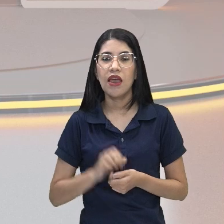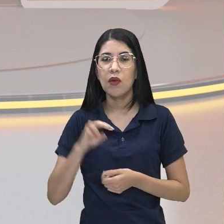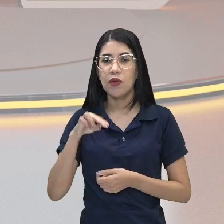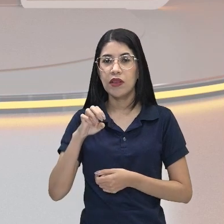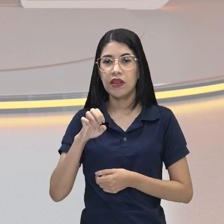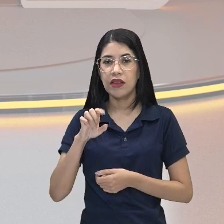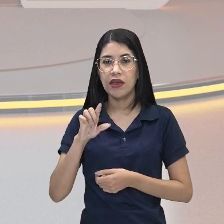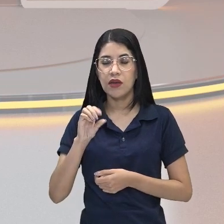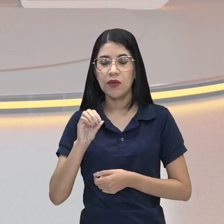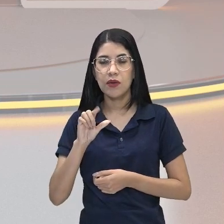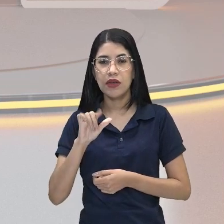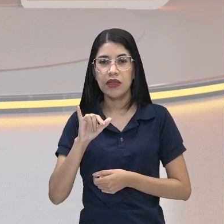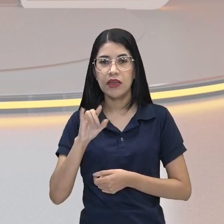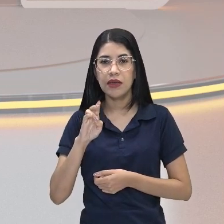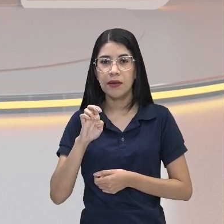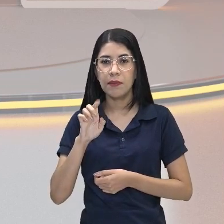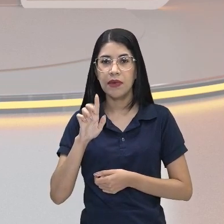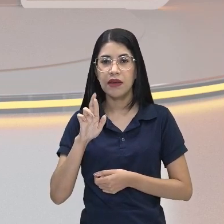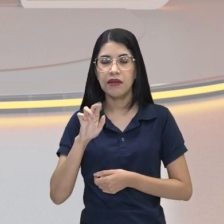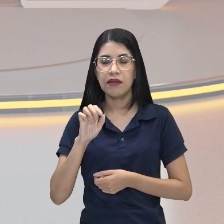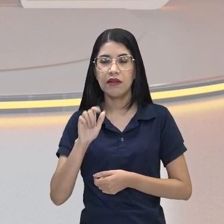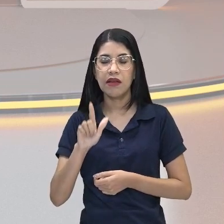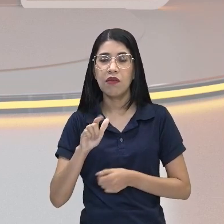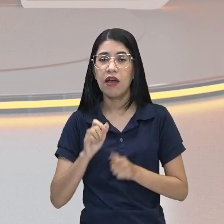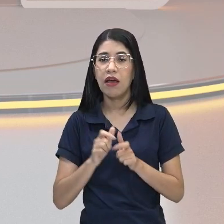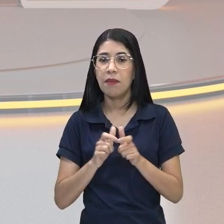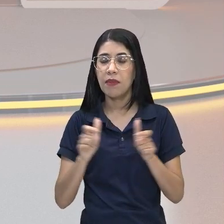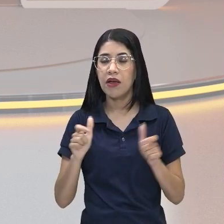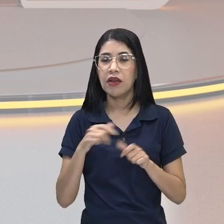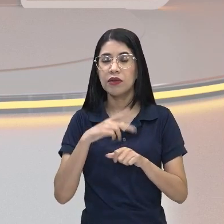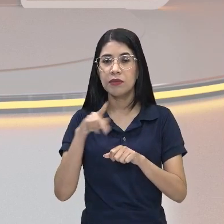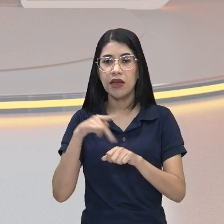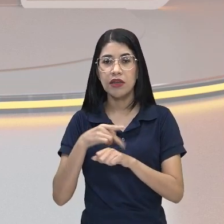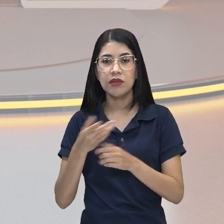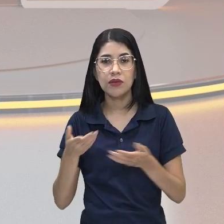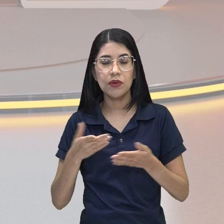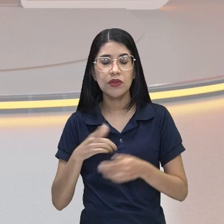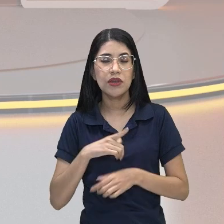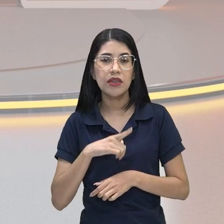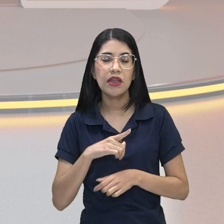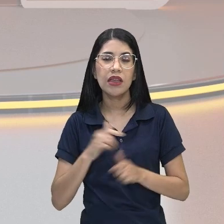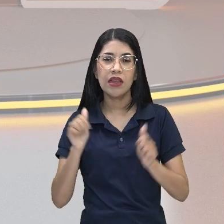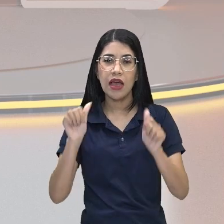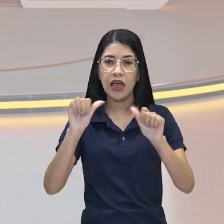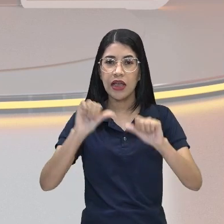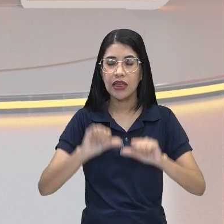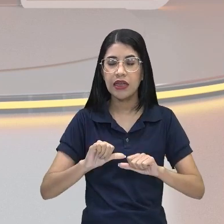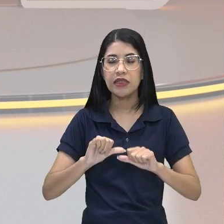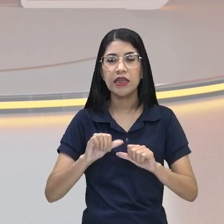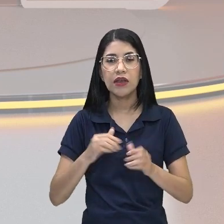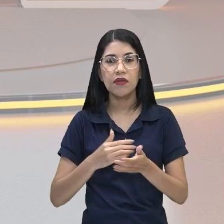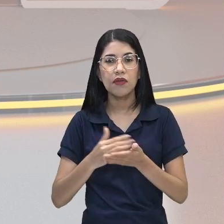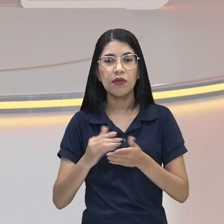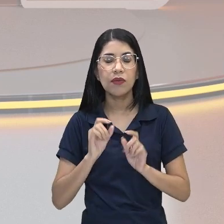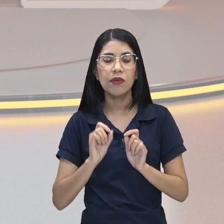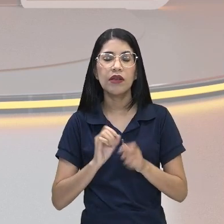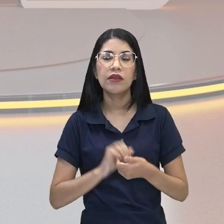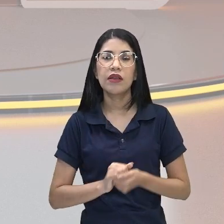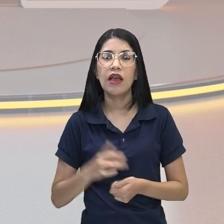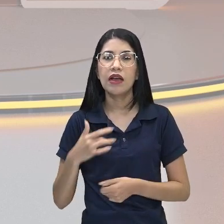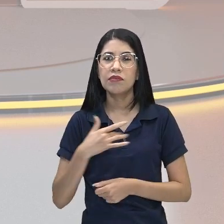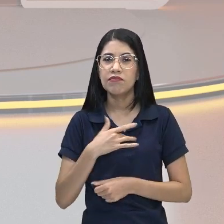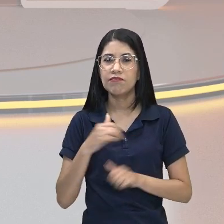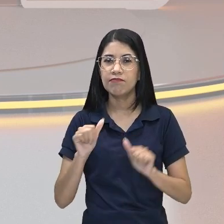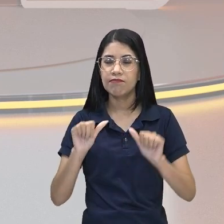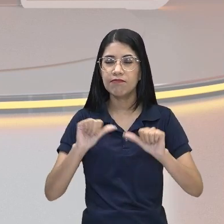neoliberal. Hoje, né, a maioria, né, dos estados vivem isso, a partir da crise do Estado chamado Estado de Bem-Estar Social, que